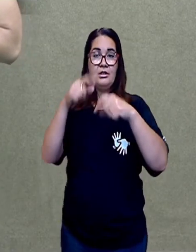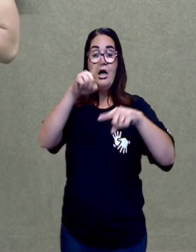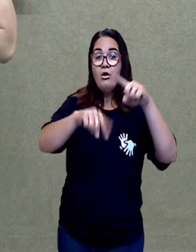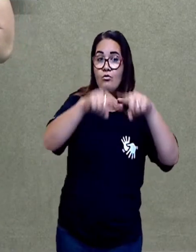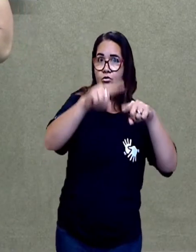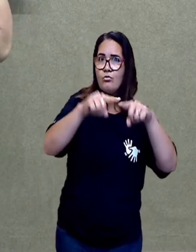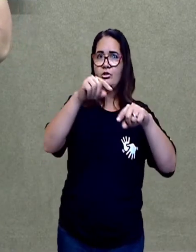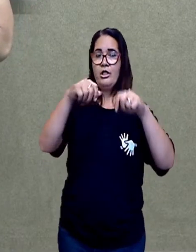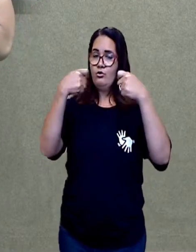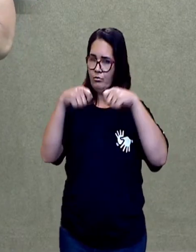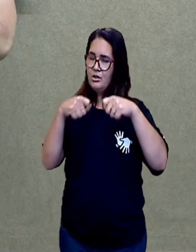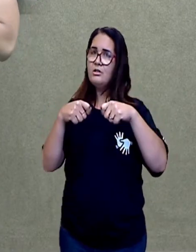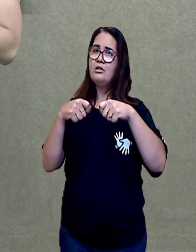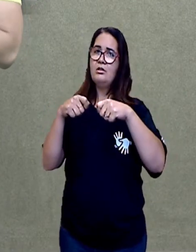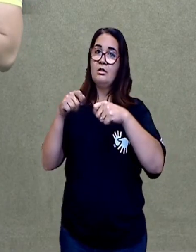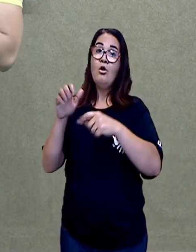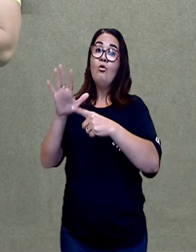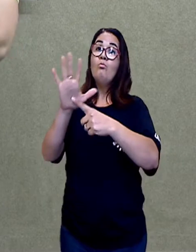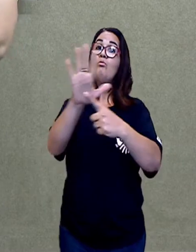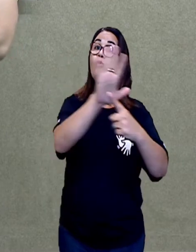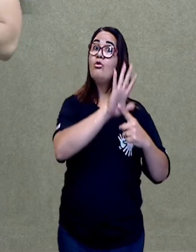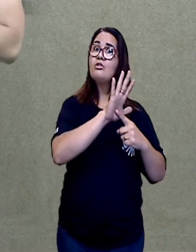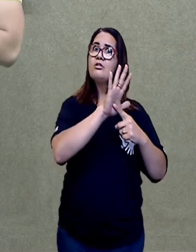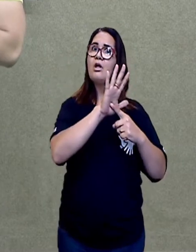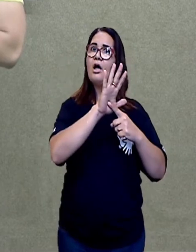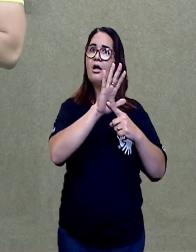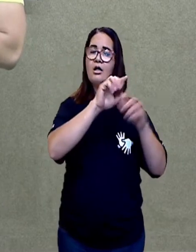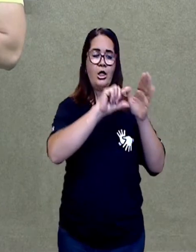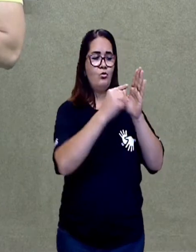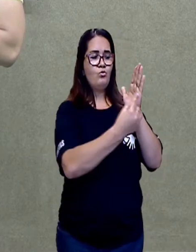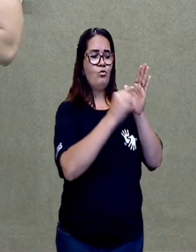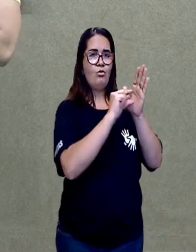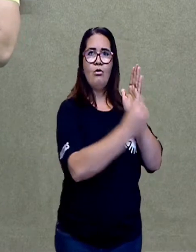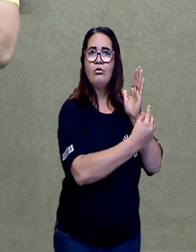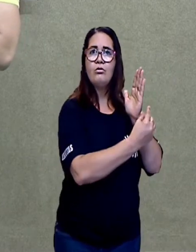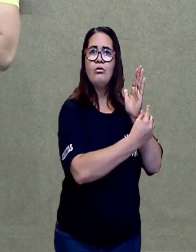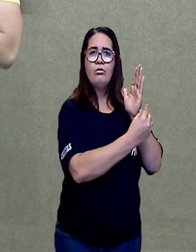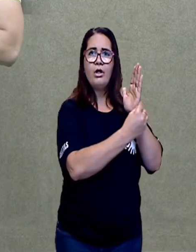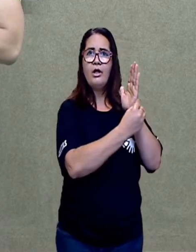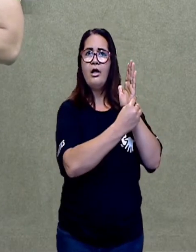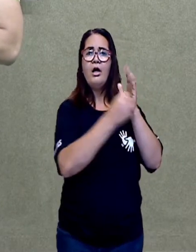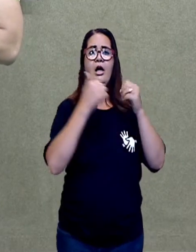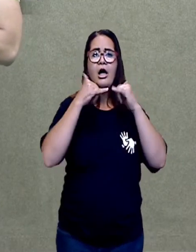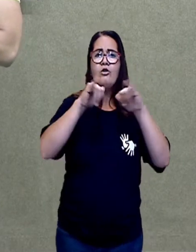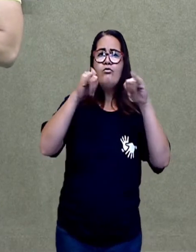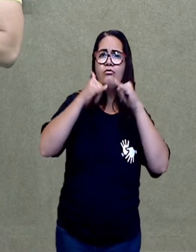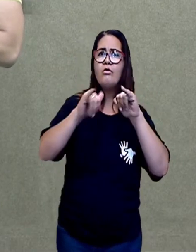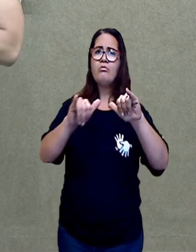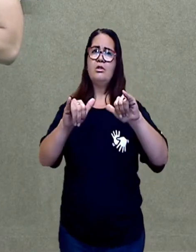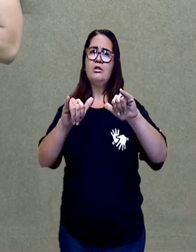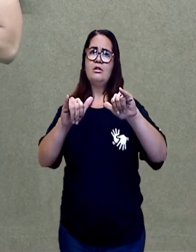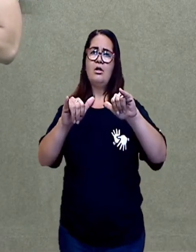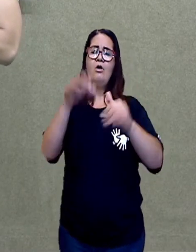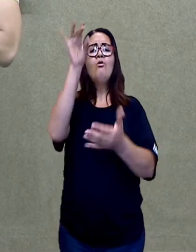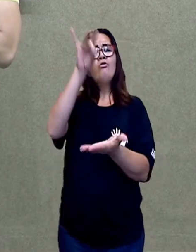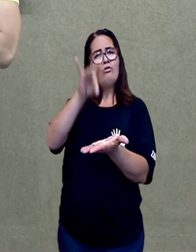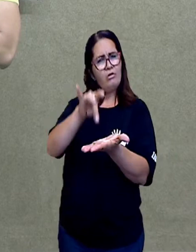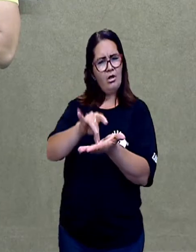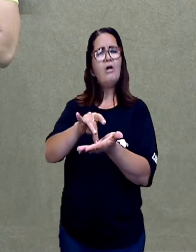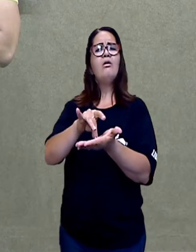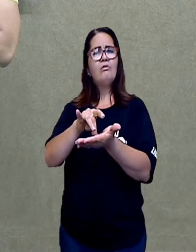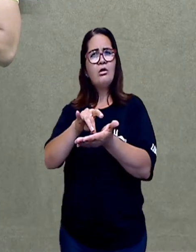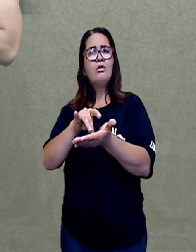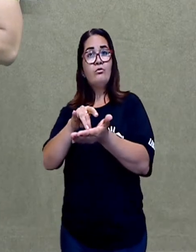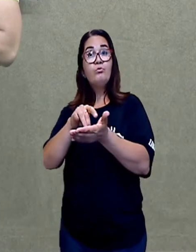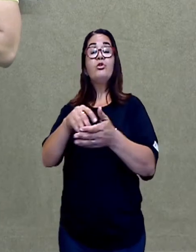duas informações. E por que ele não tem somente o ml? Aqui vai usar a química, né, que dentro desse